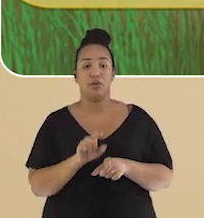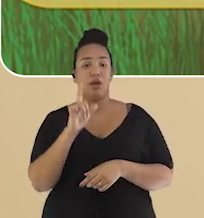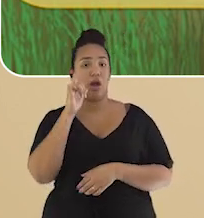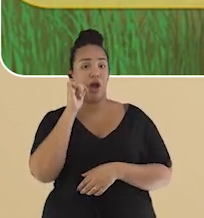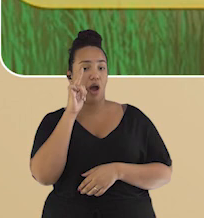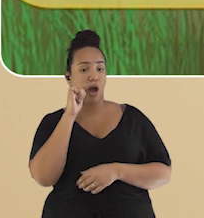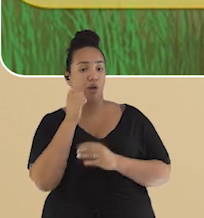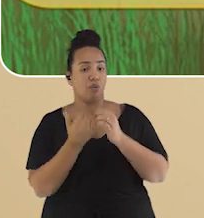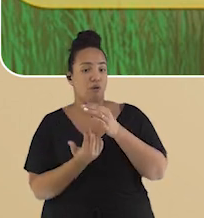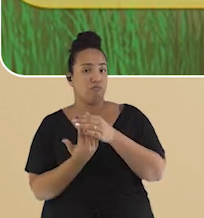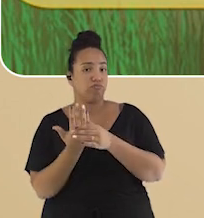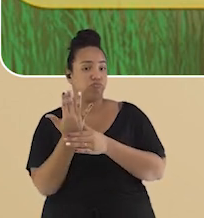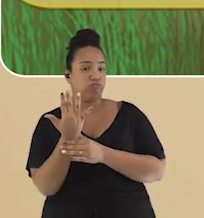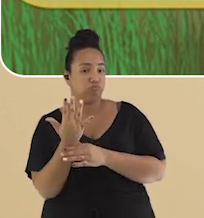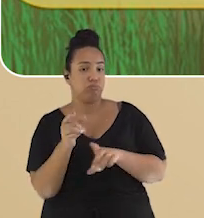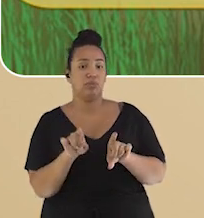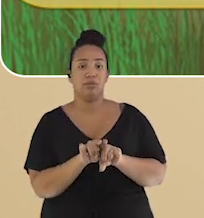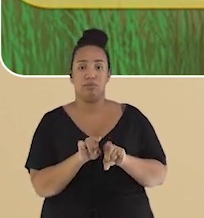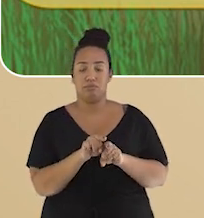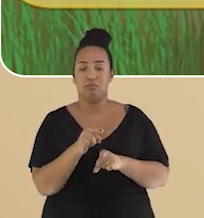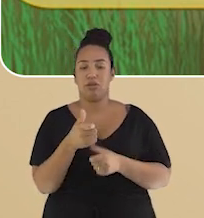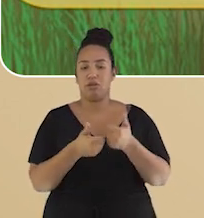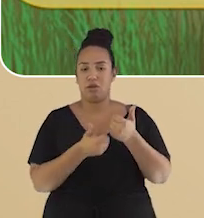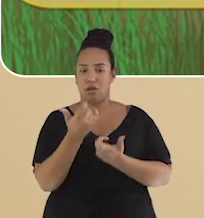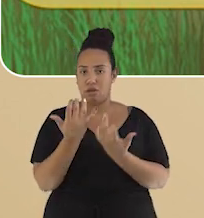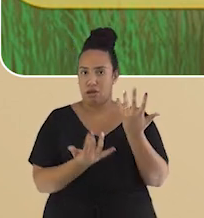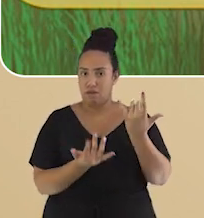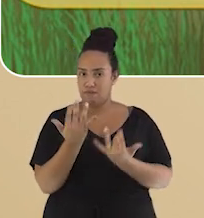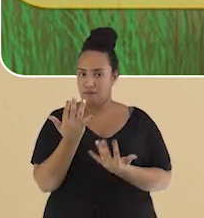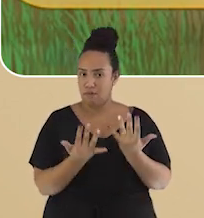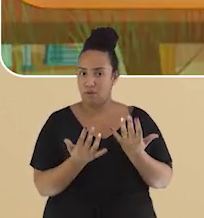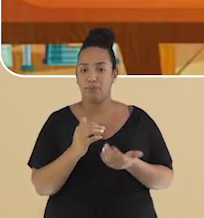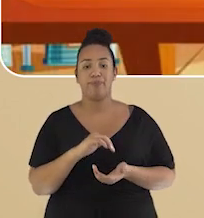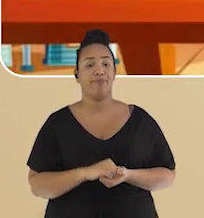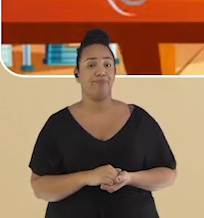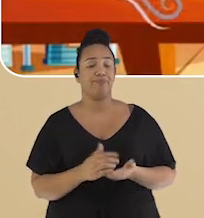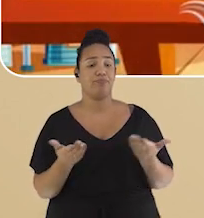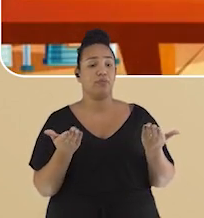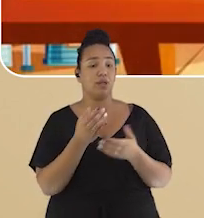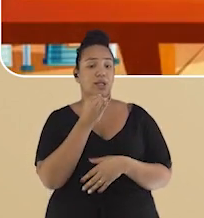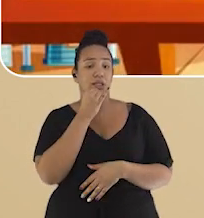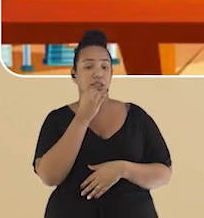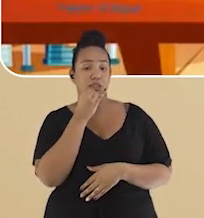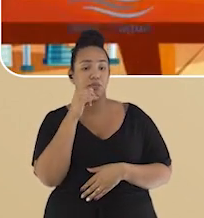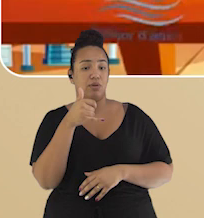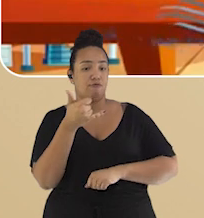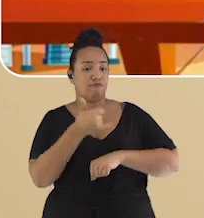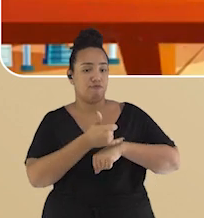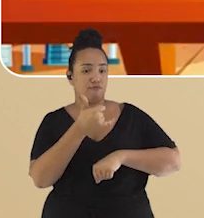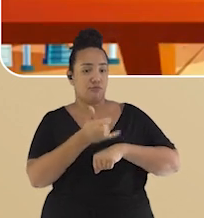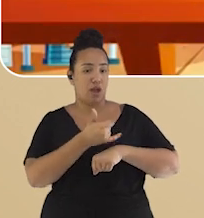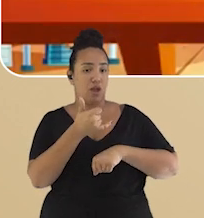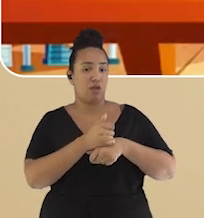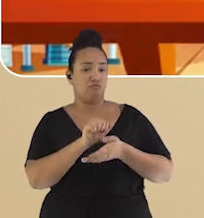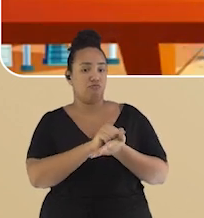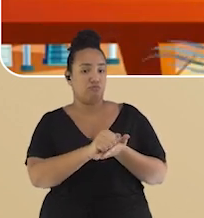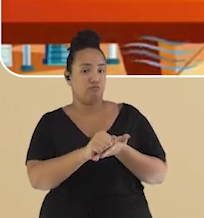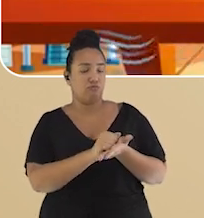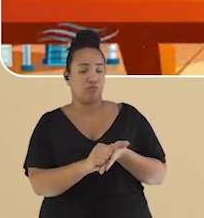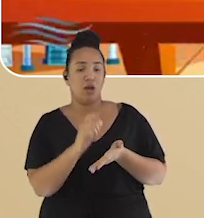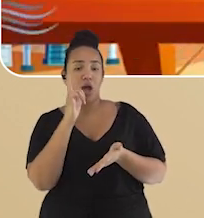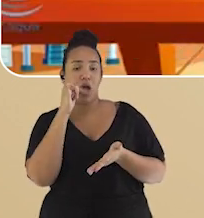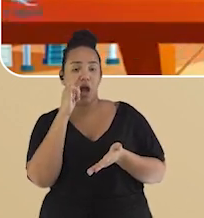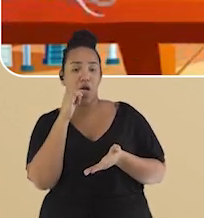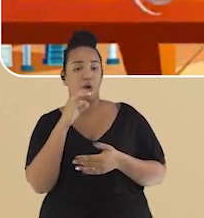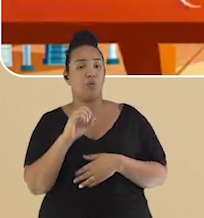água, bem como carvão e cinzas. Já a esponja de aço é feita principalmente de metal ferro, que reage com a água e com